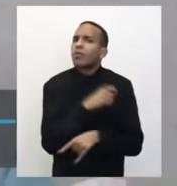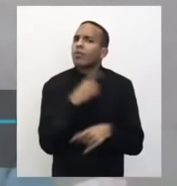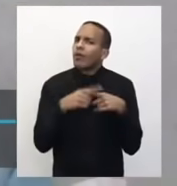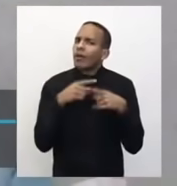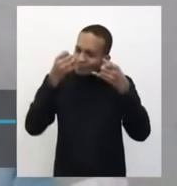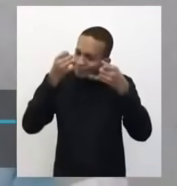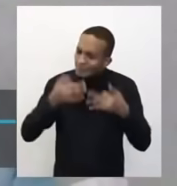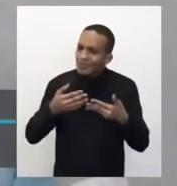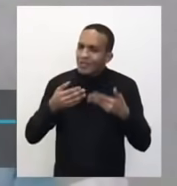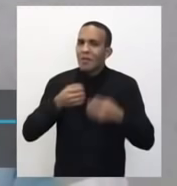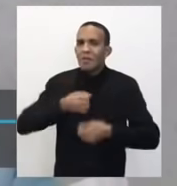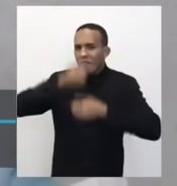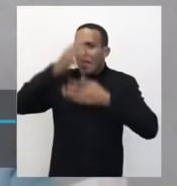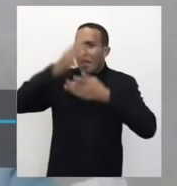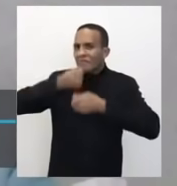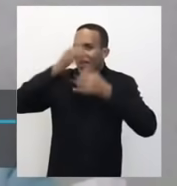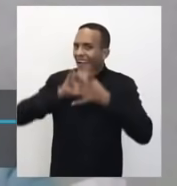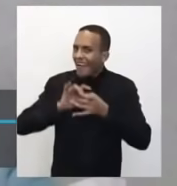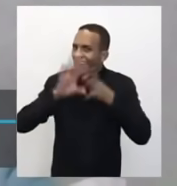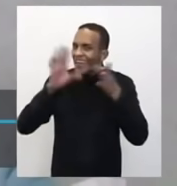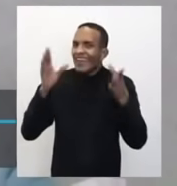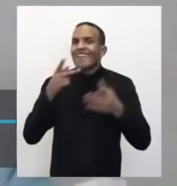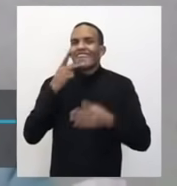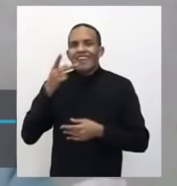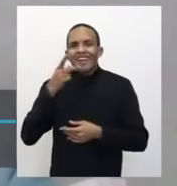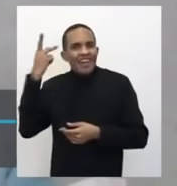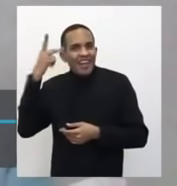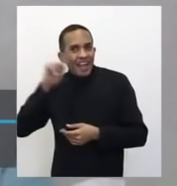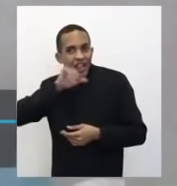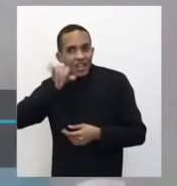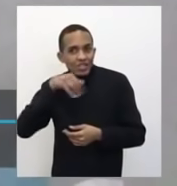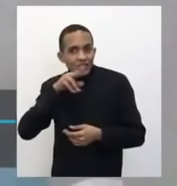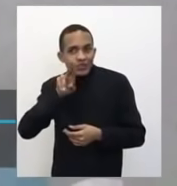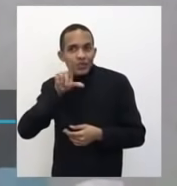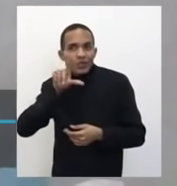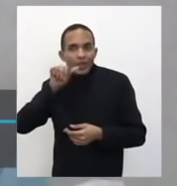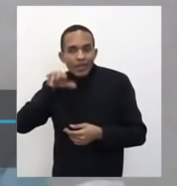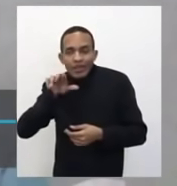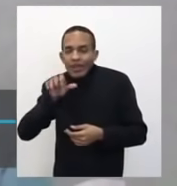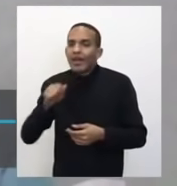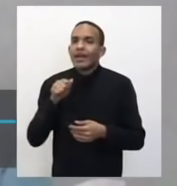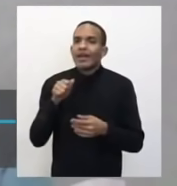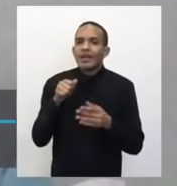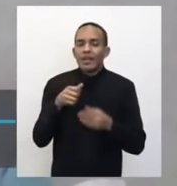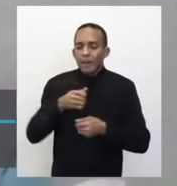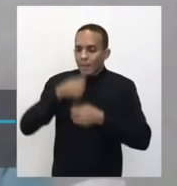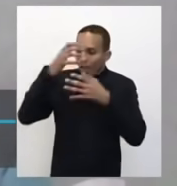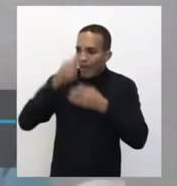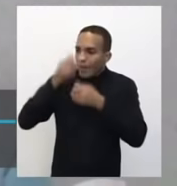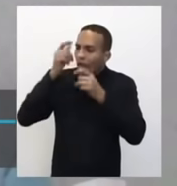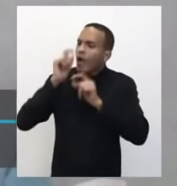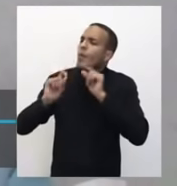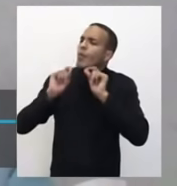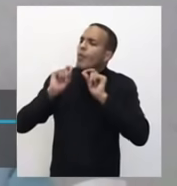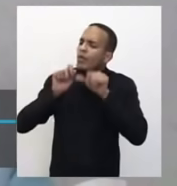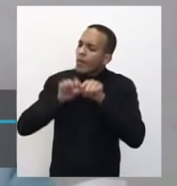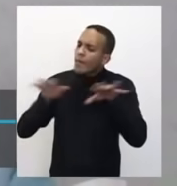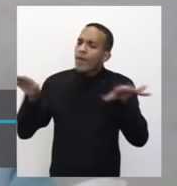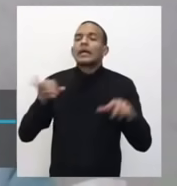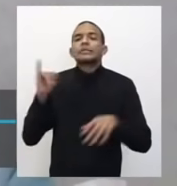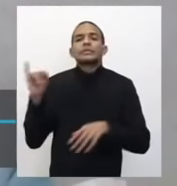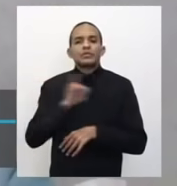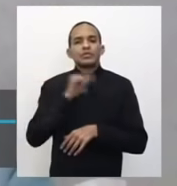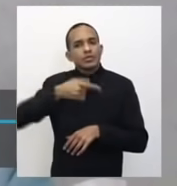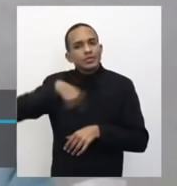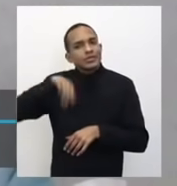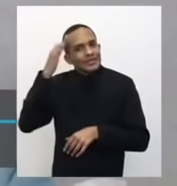Vamos lá, interajam com a gente, digam para a Juliana lá no chat por que vocês acham que um conteúdo se torna viral na rede. É importante para a gente